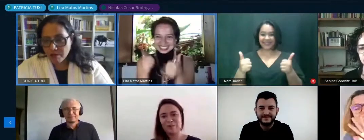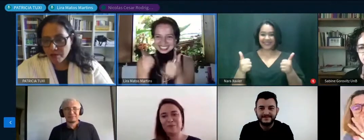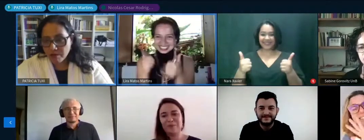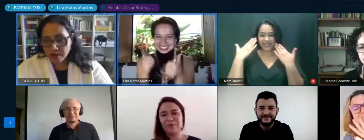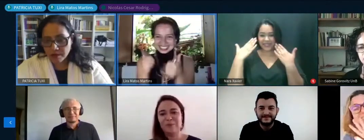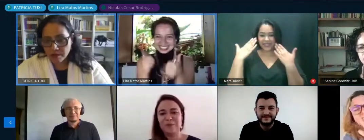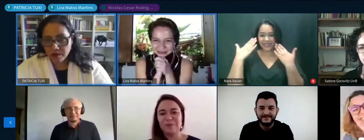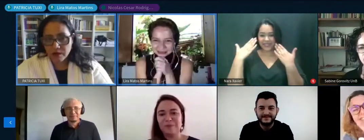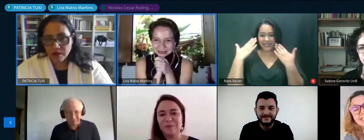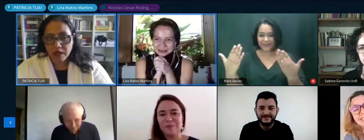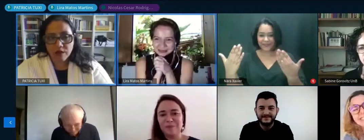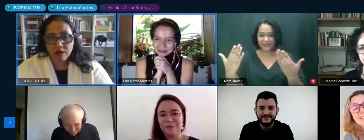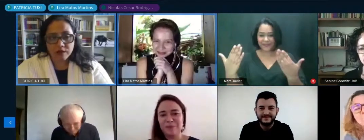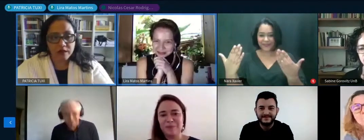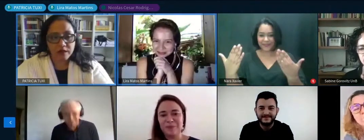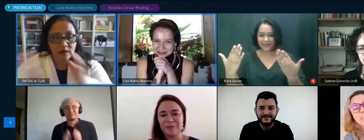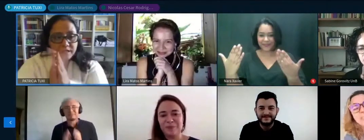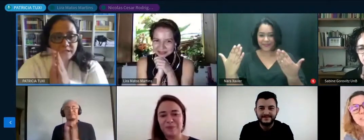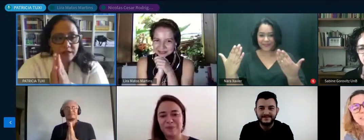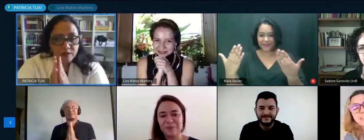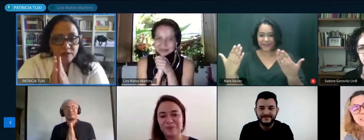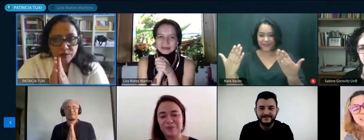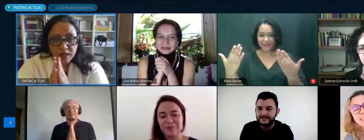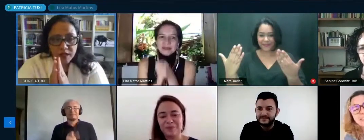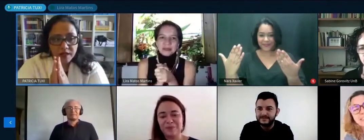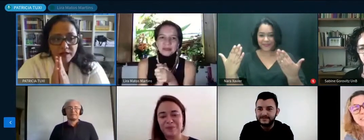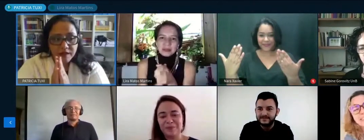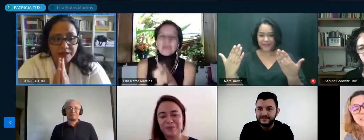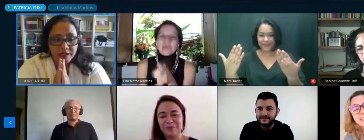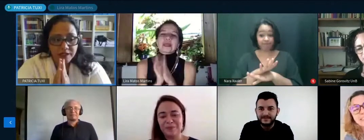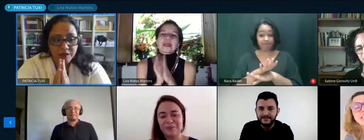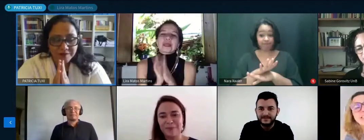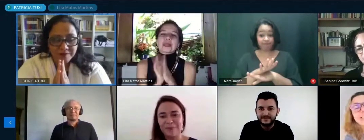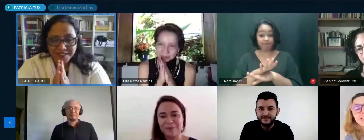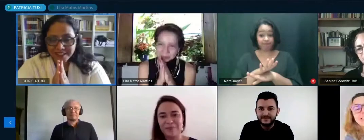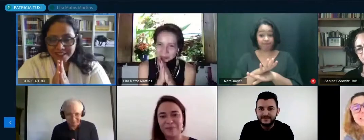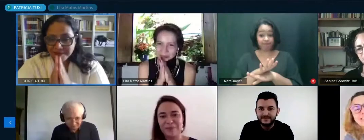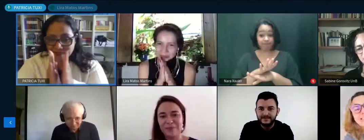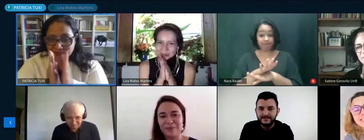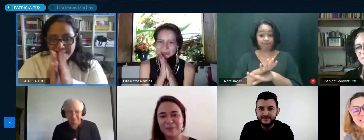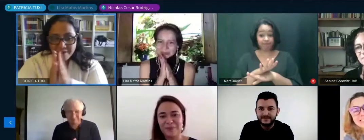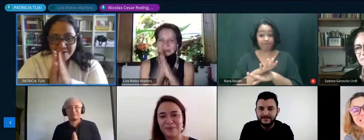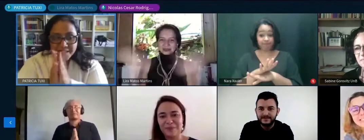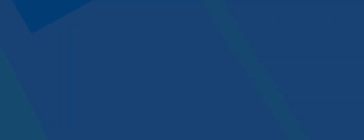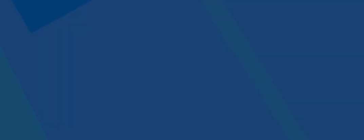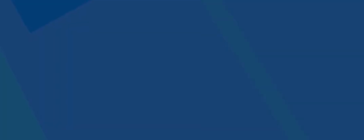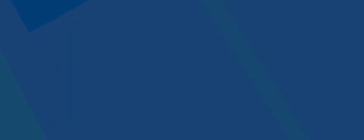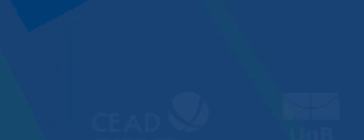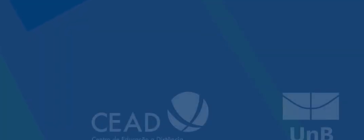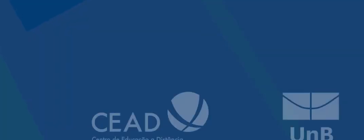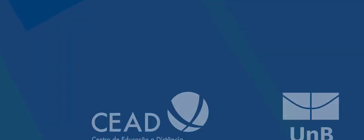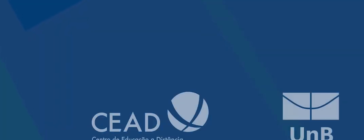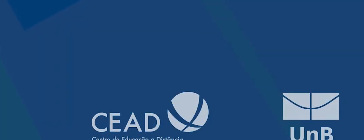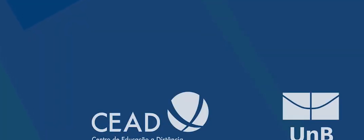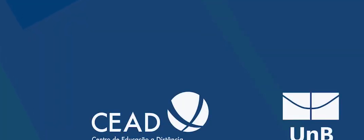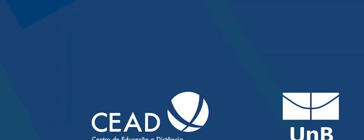obrigada por tudo mesmo, viu? Nicolas, encerramos por aqui. Gratidão, gente. Tchau, tchau.